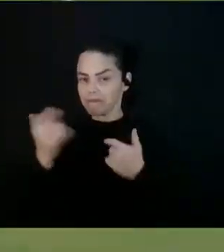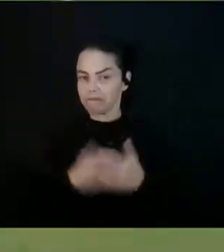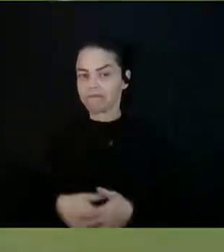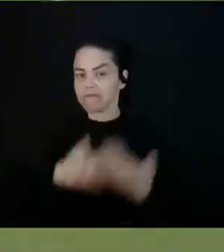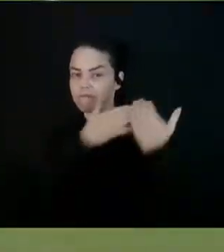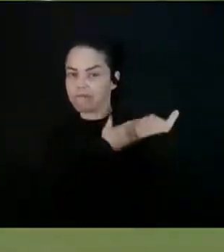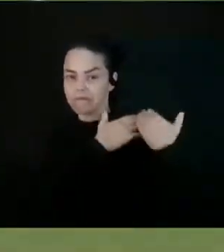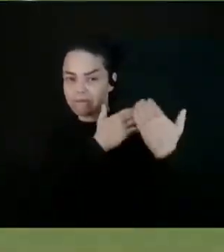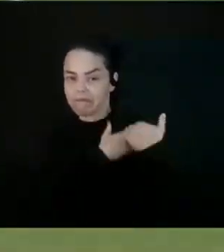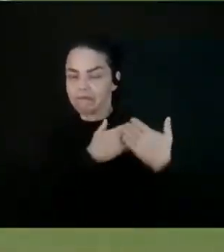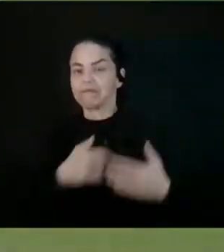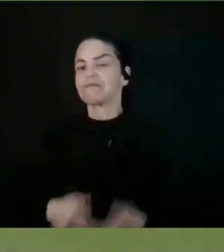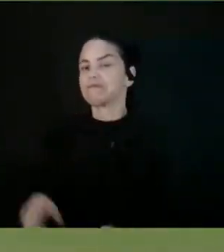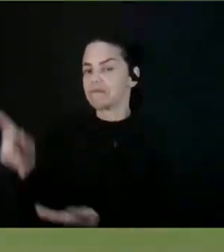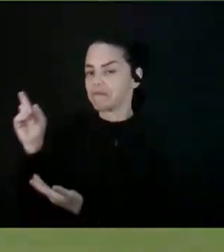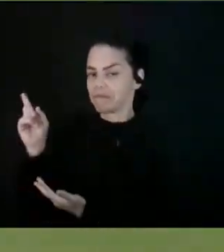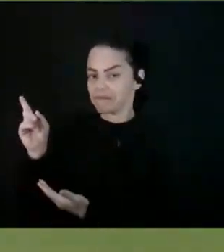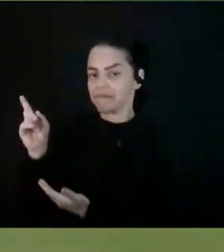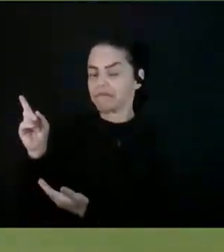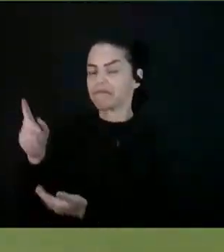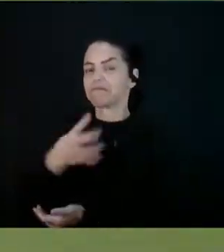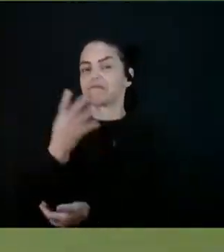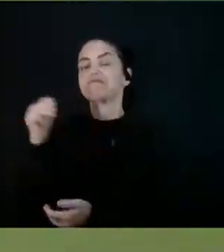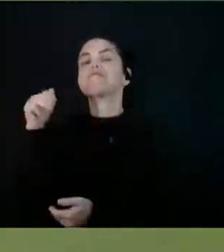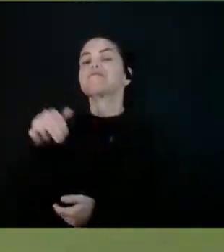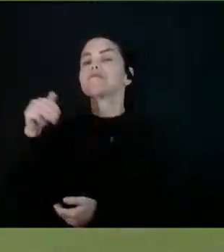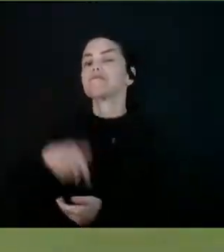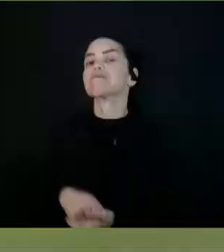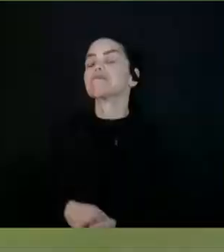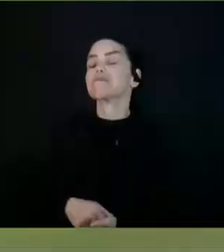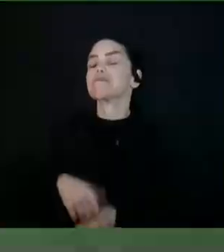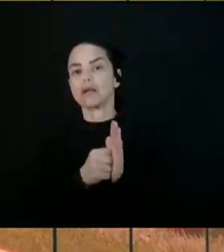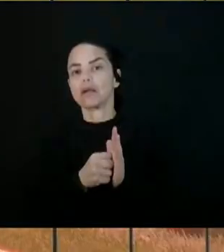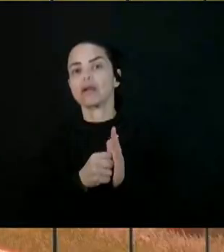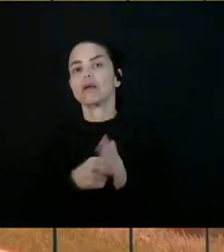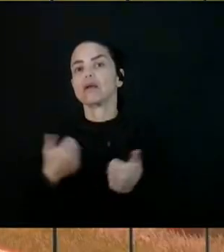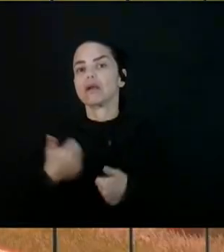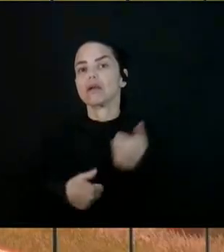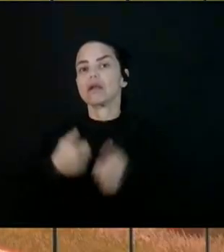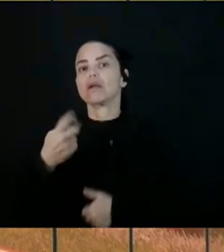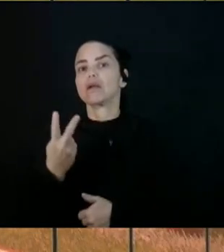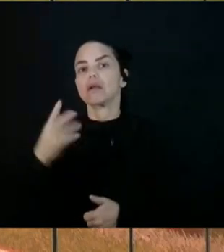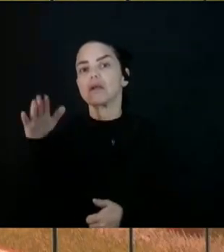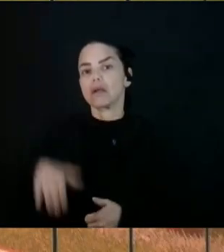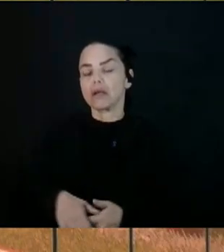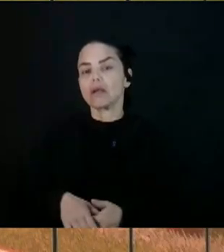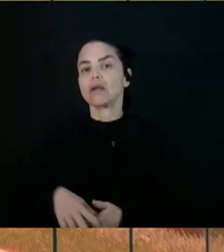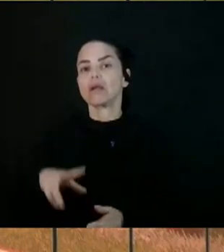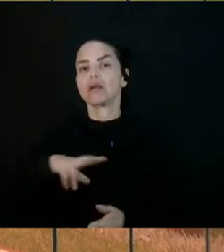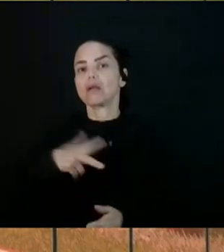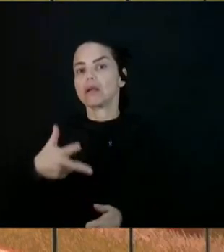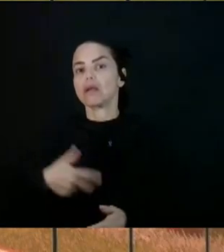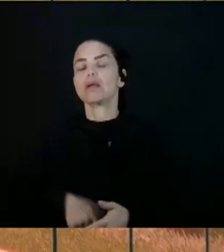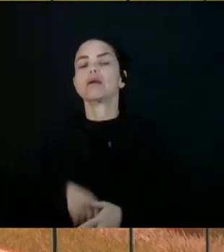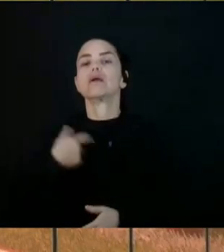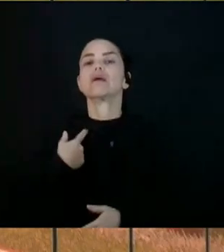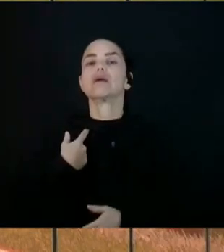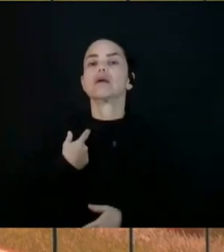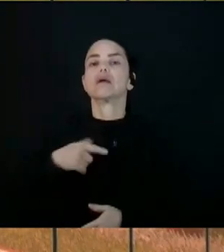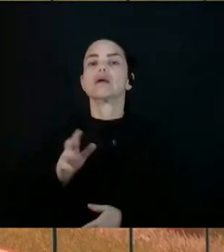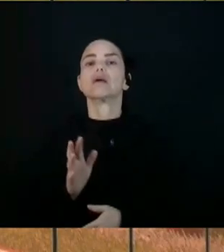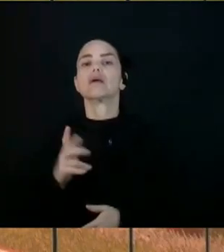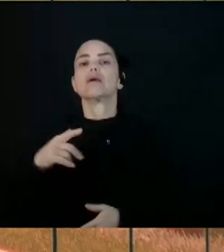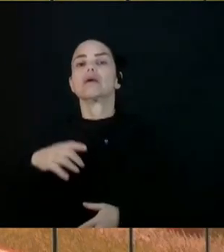Truade. Aos 4 minutos, já balançou as redes. Portugal e República Democrática do Congo,